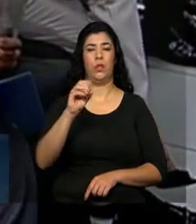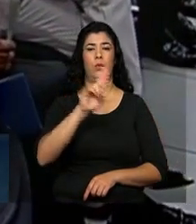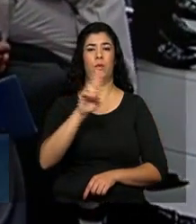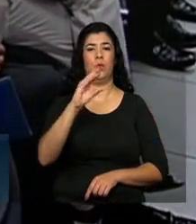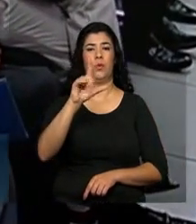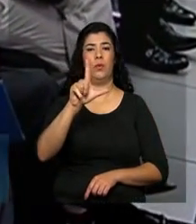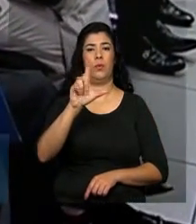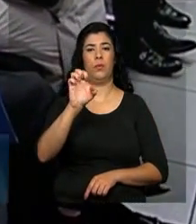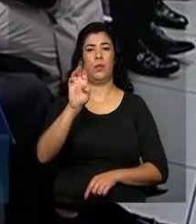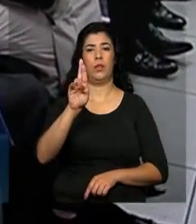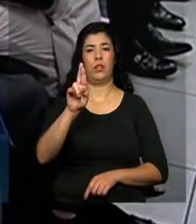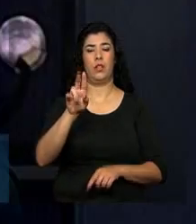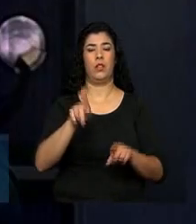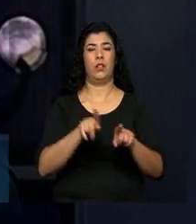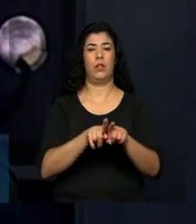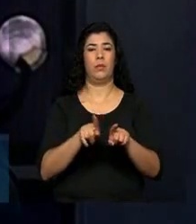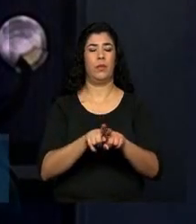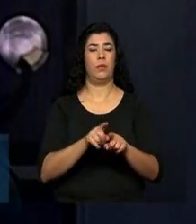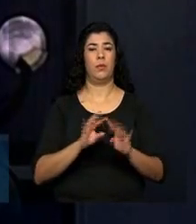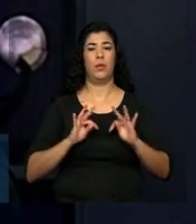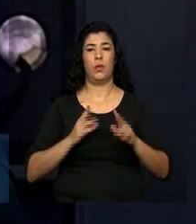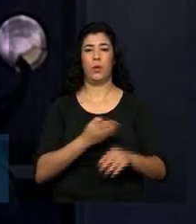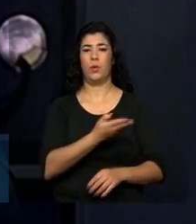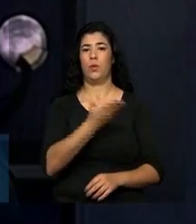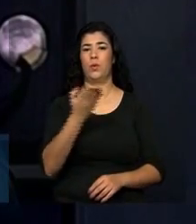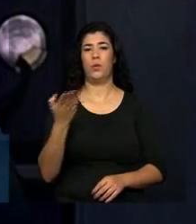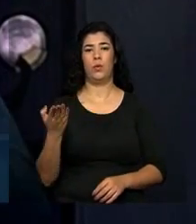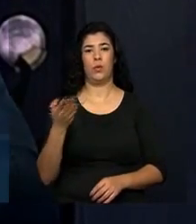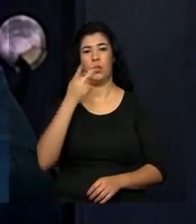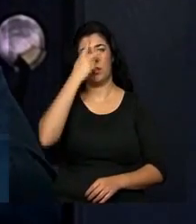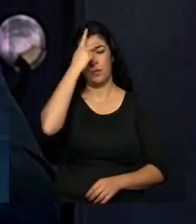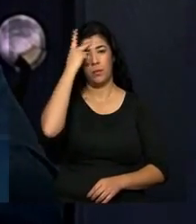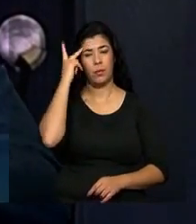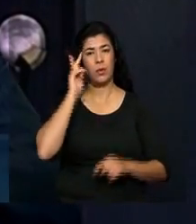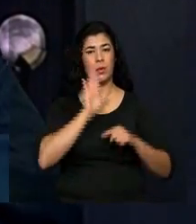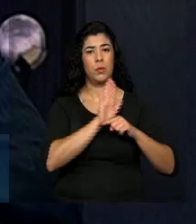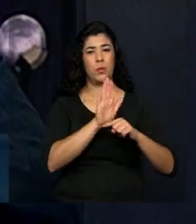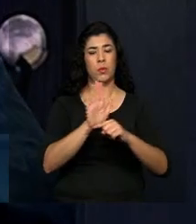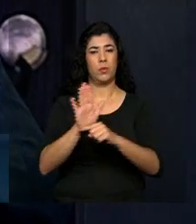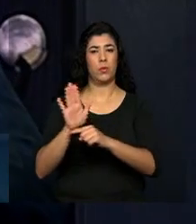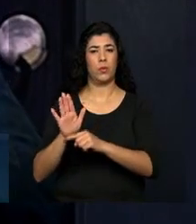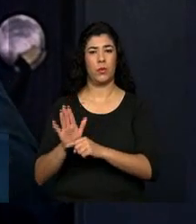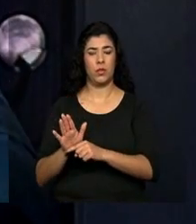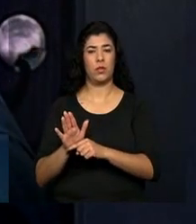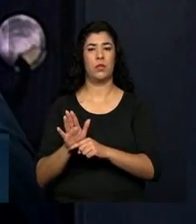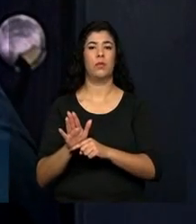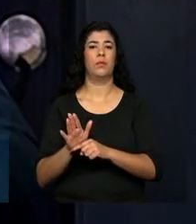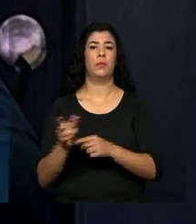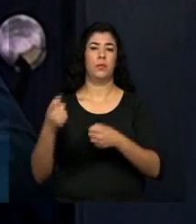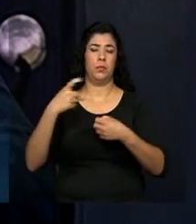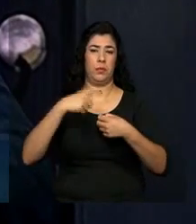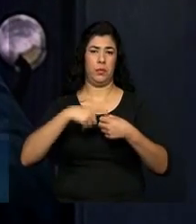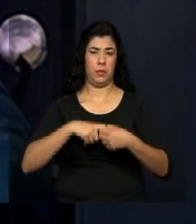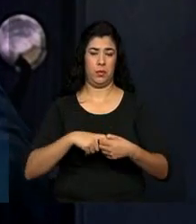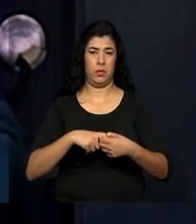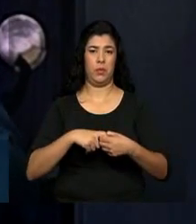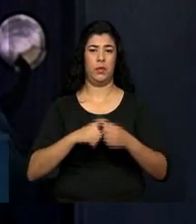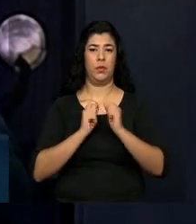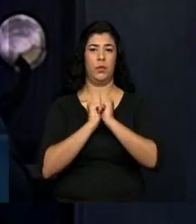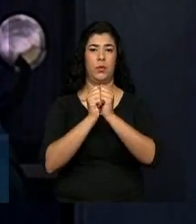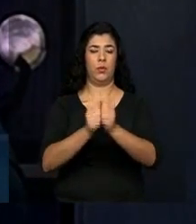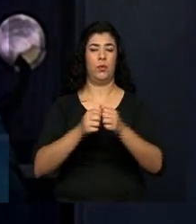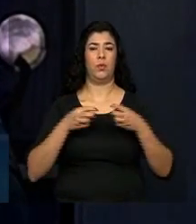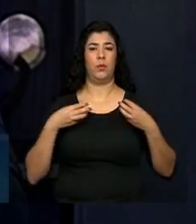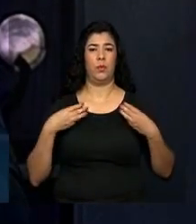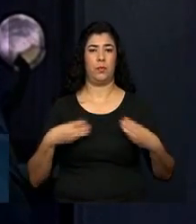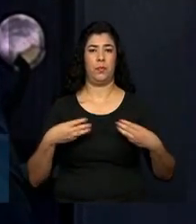conosco e a todos os colaboradores do do Ministério